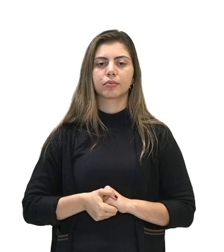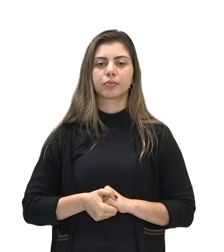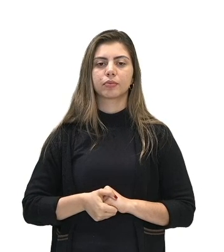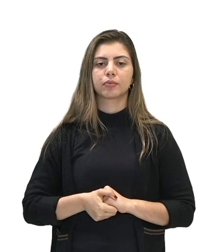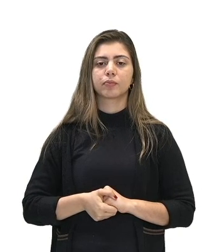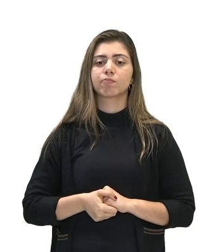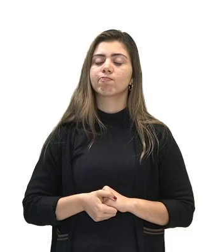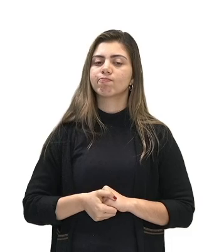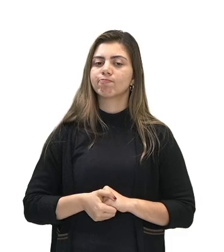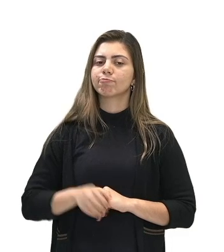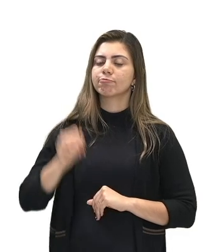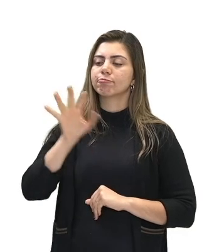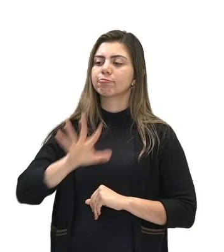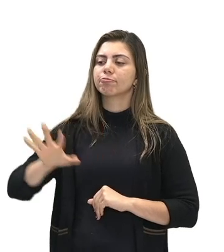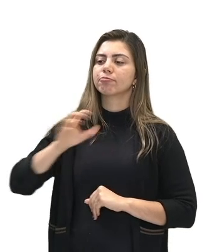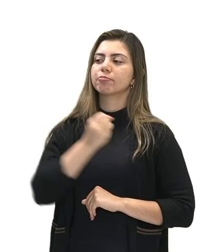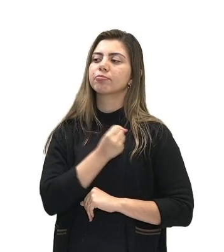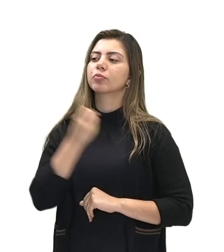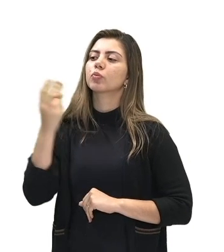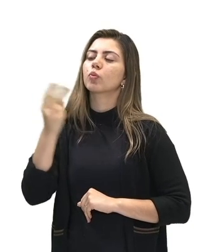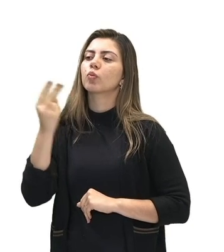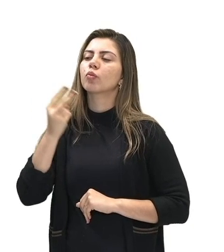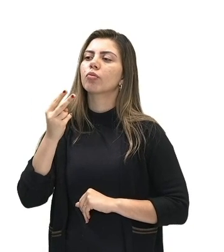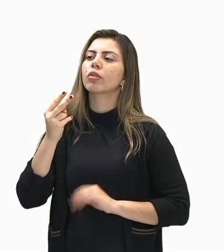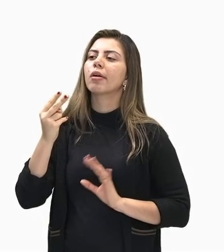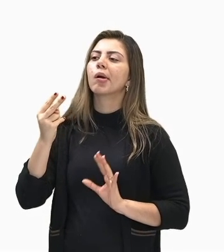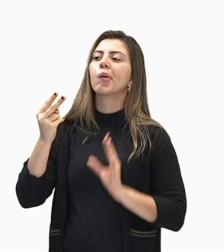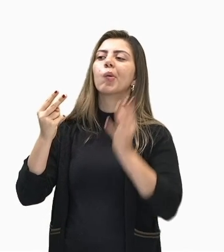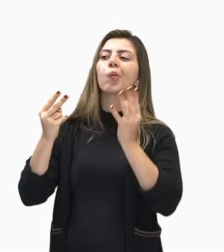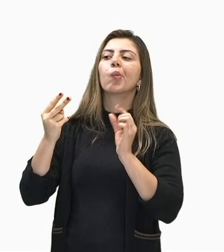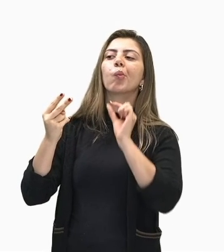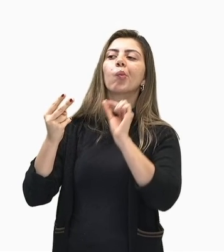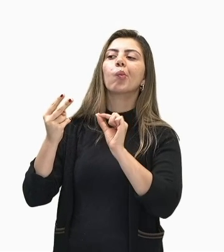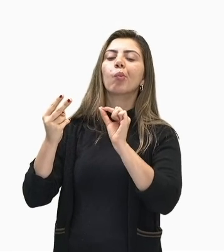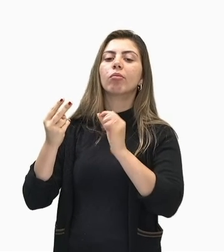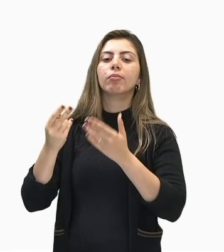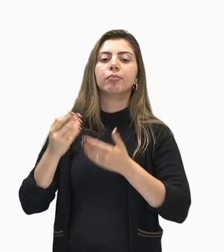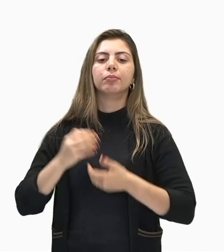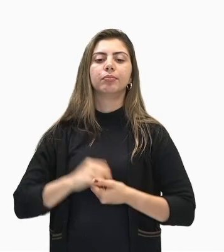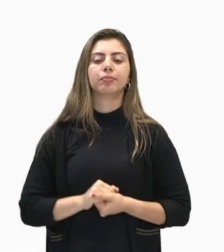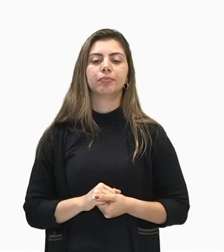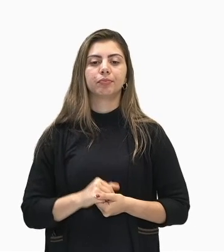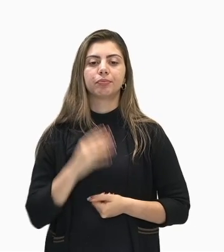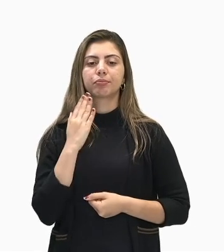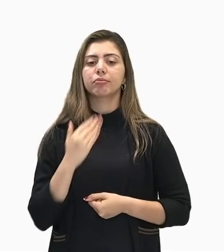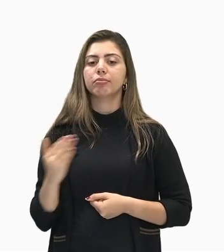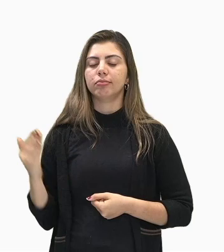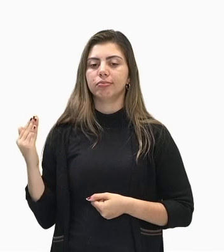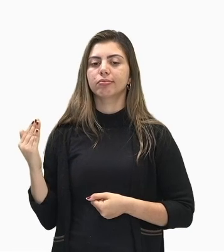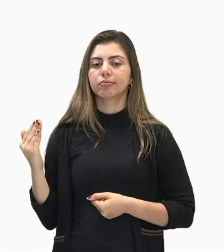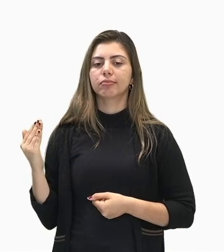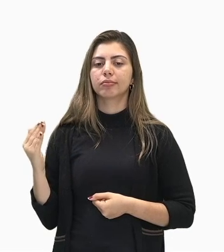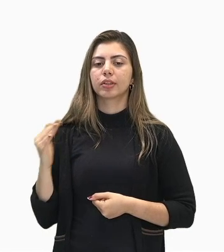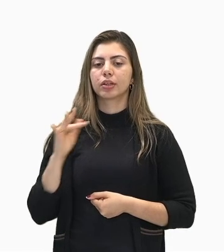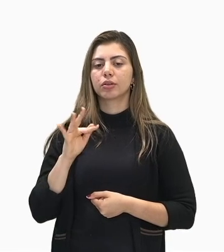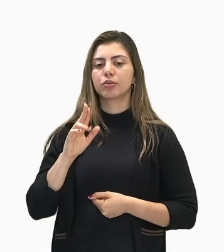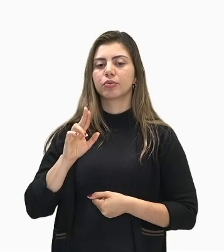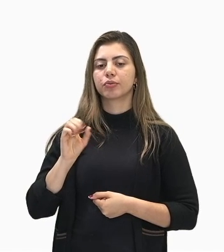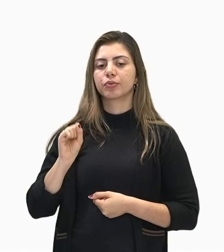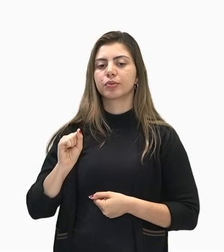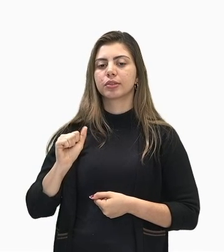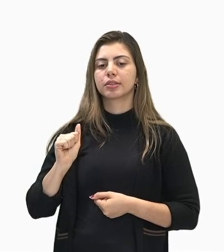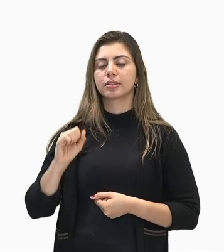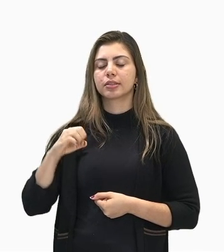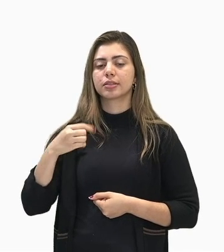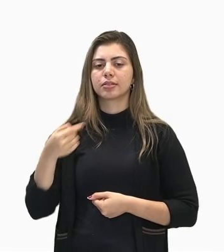Qual o processo representado pela imagem 2? A imagem 2 é a fusão. Isso